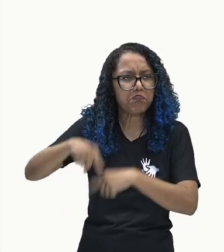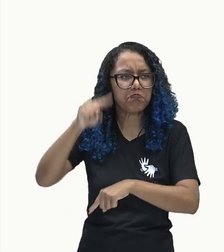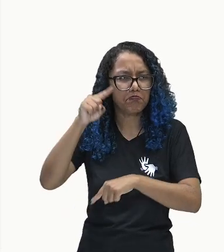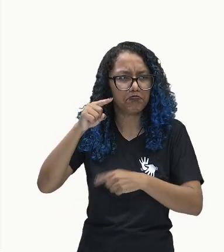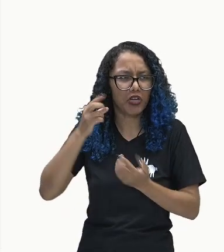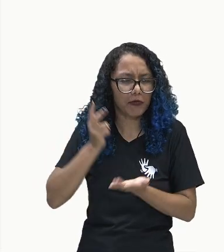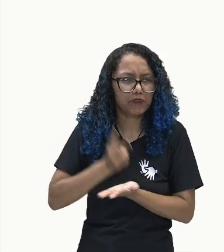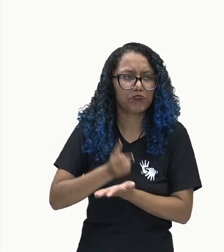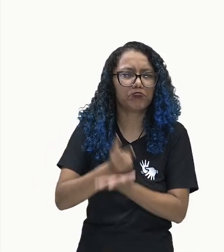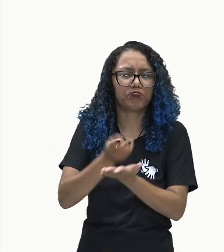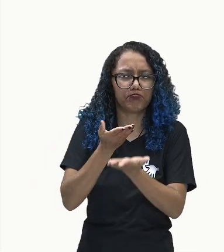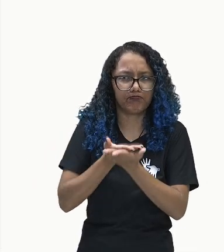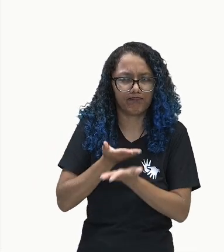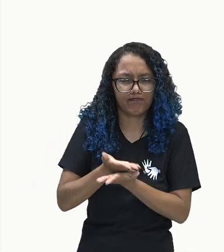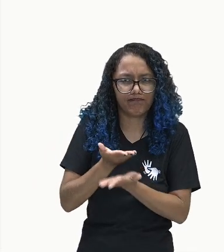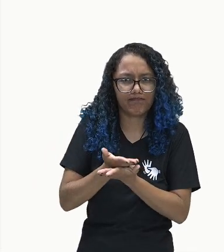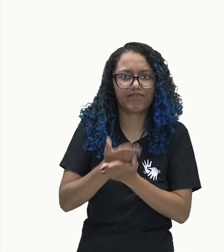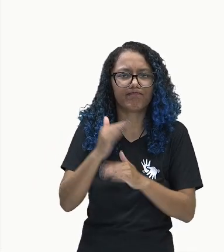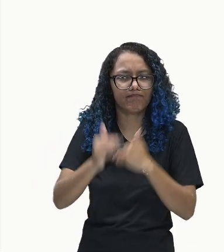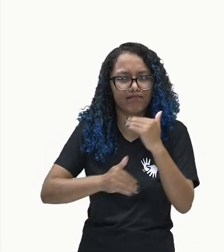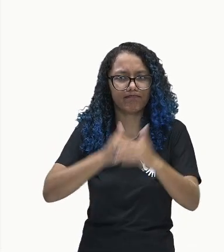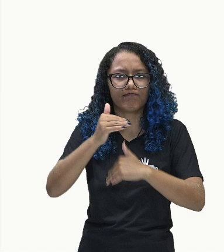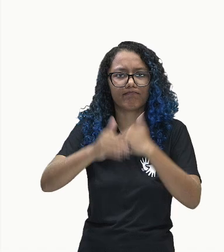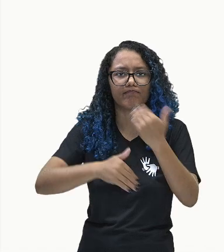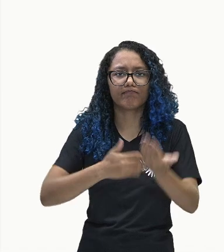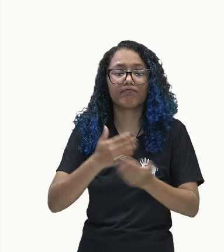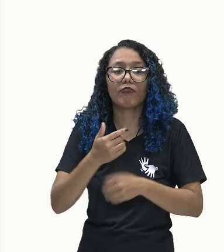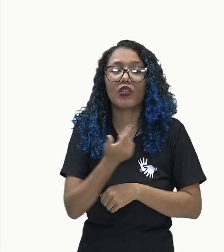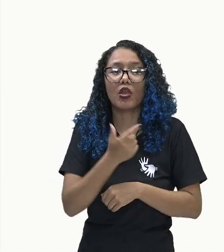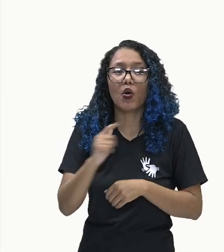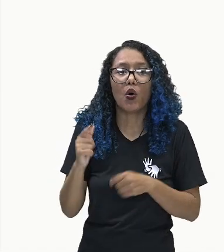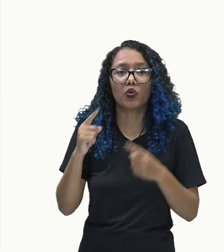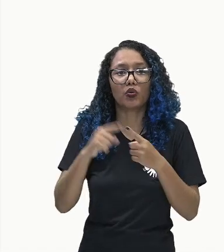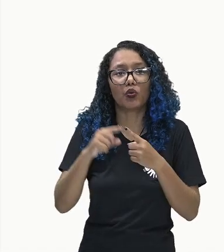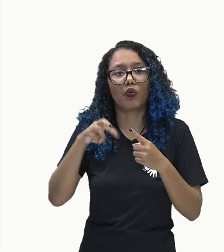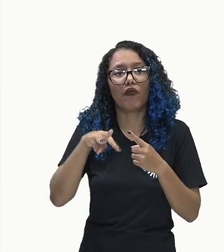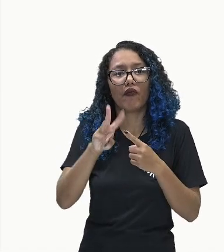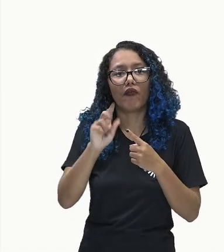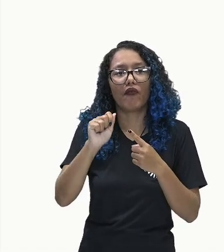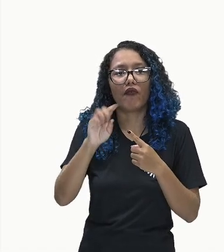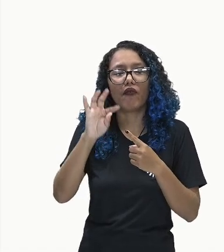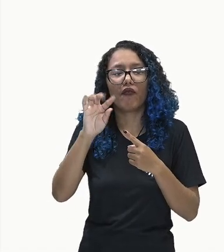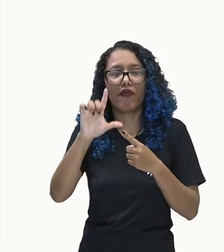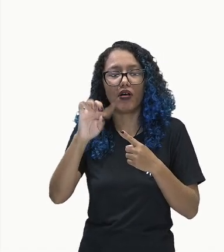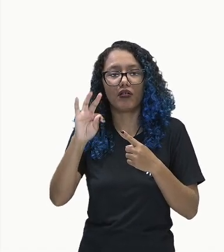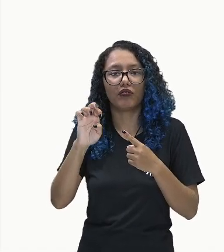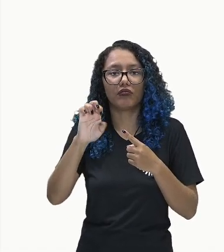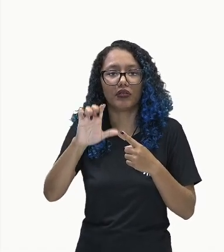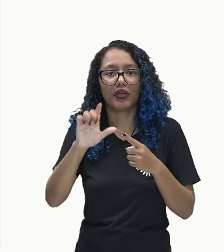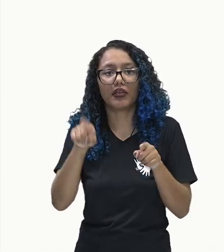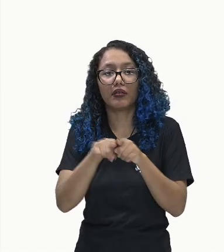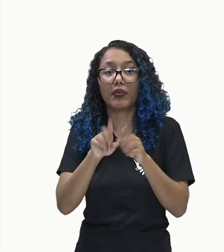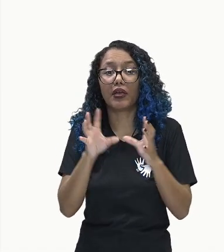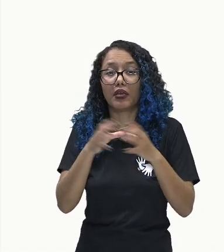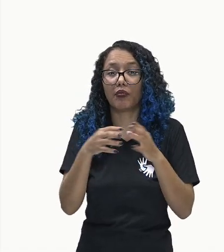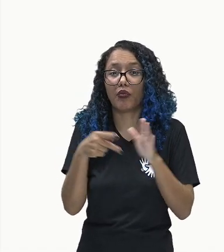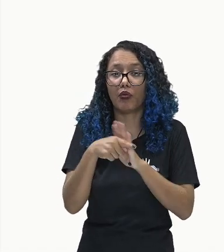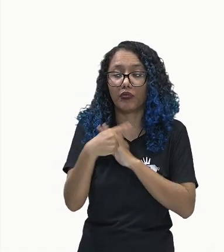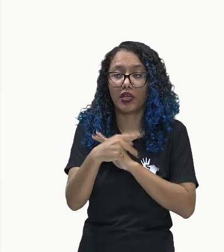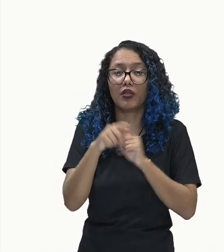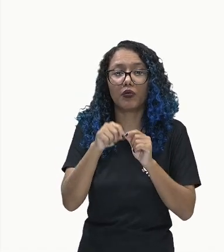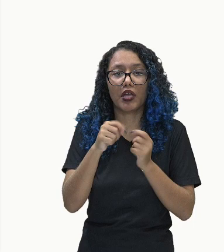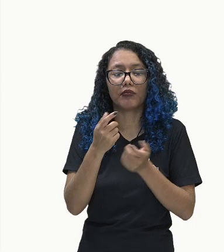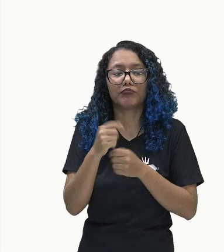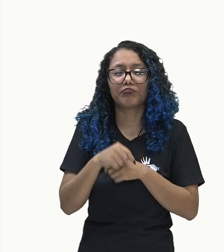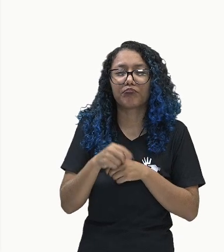avançaram, né? E Walter Fierz e sua equipe foram os primeiros a determinar a sequência de um